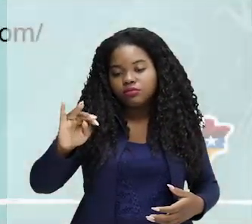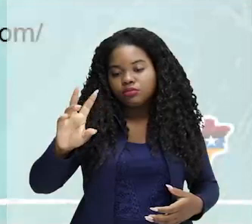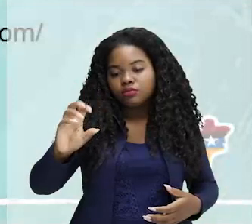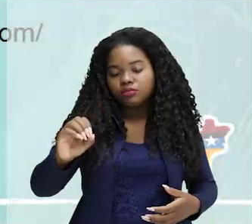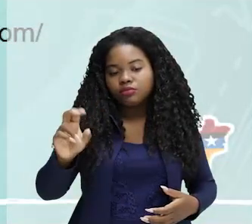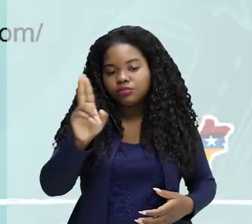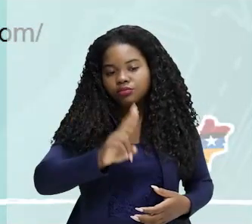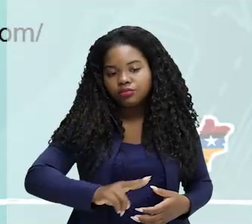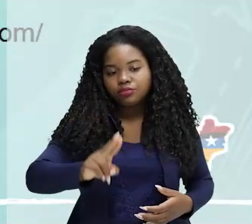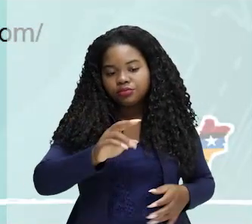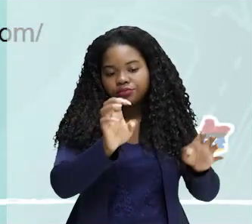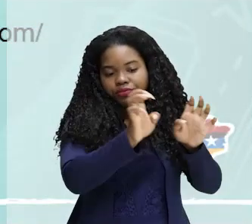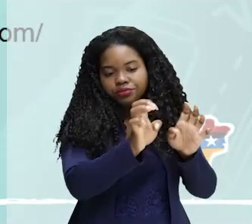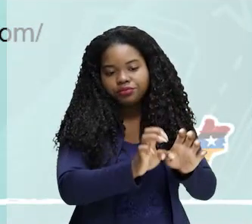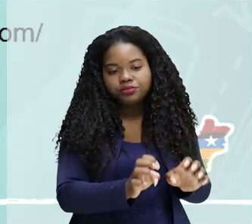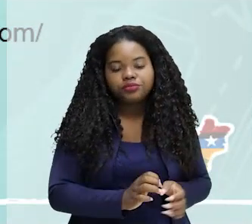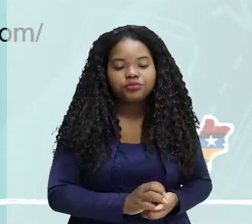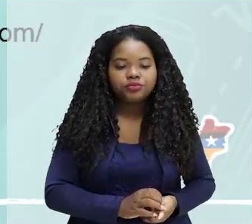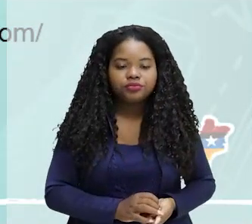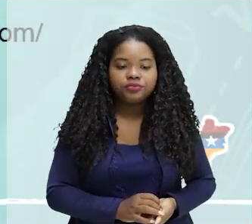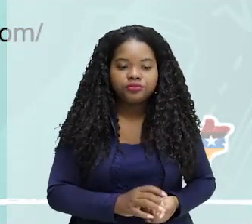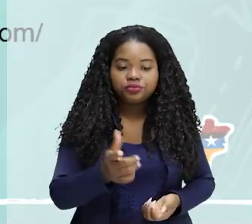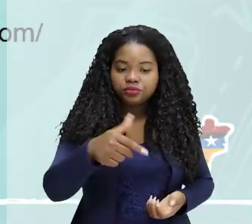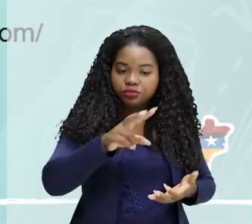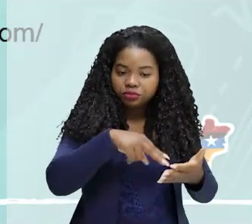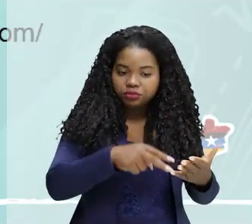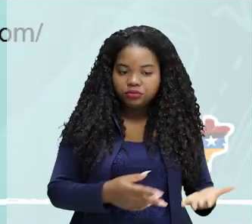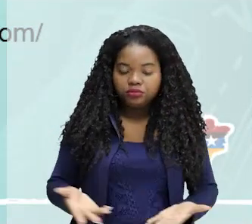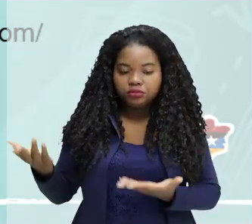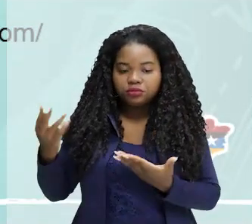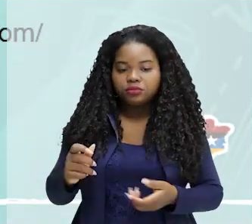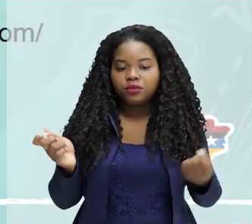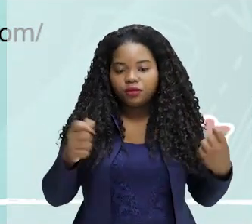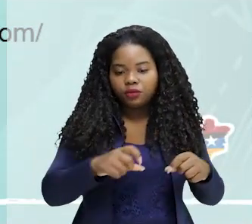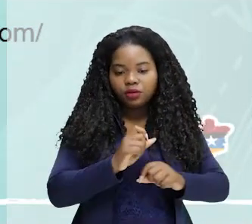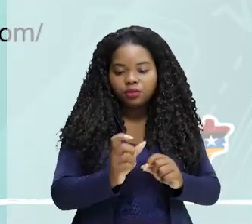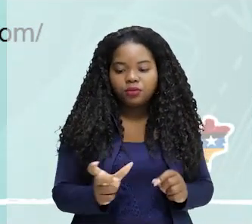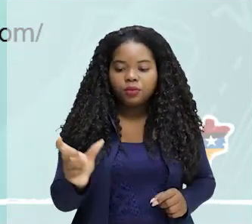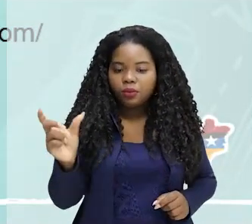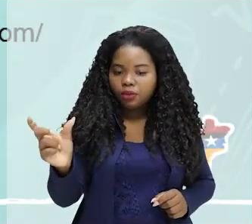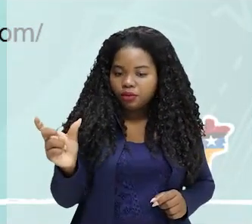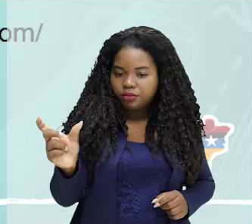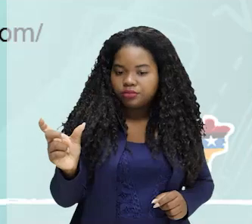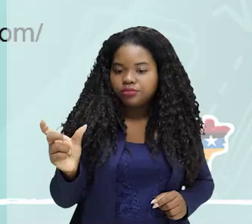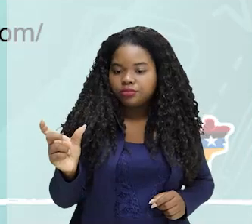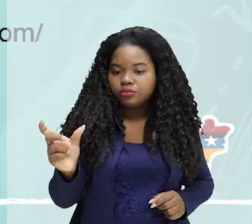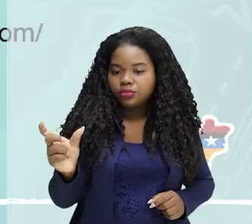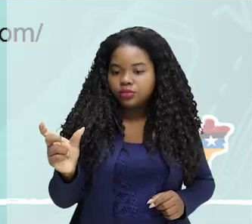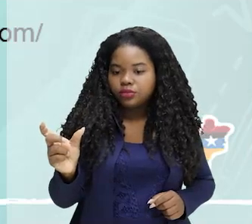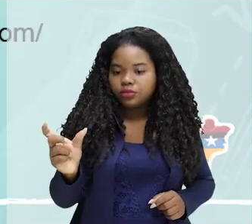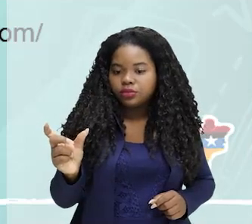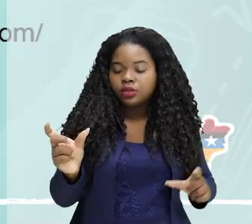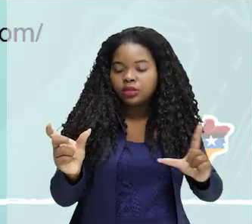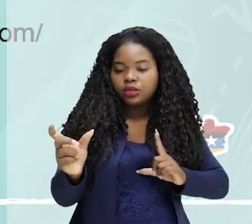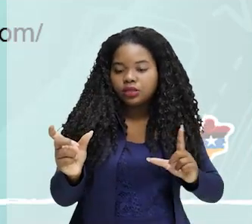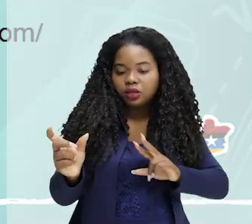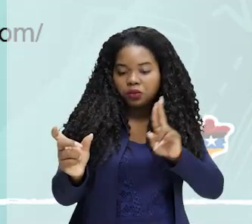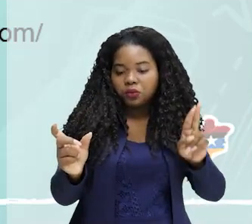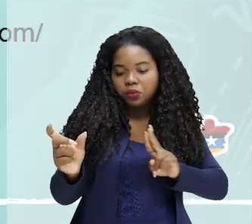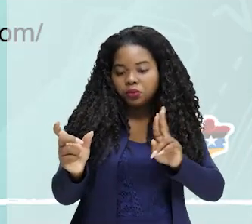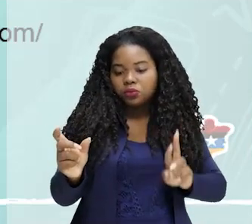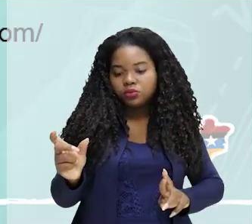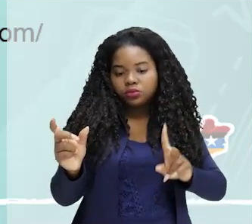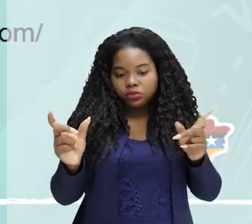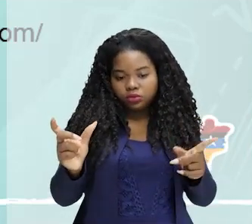utilizado nessa construção. As figuras de linguagem, elas podem ser uma palavra que está desempenhando um papel diferente do que